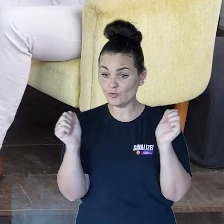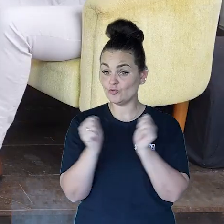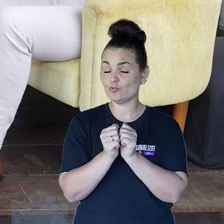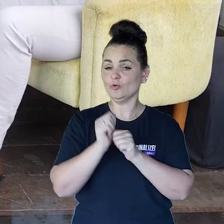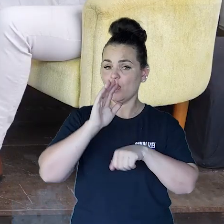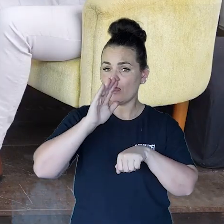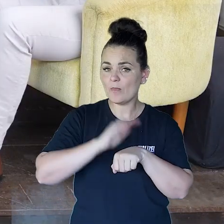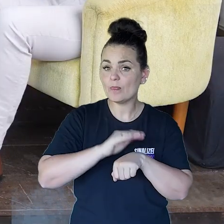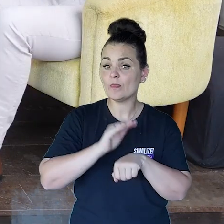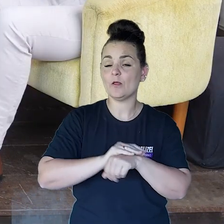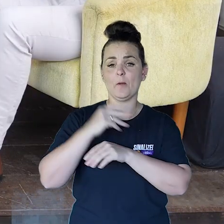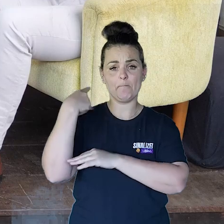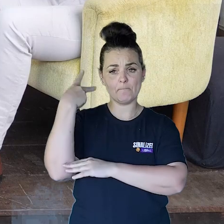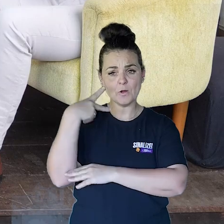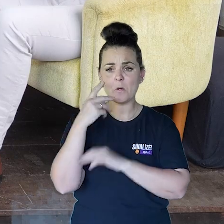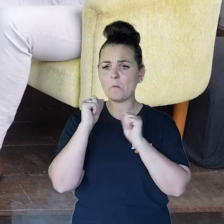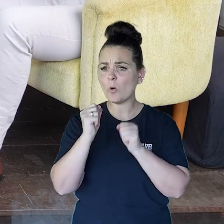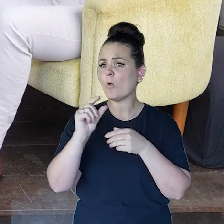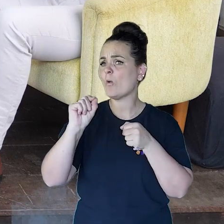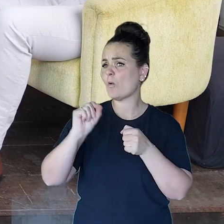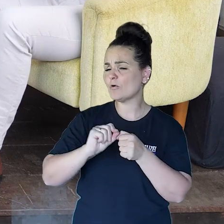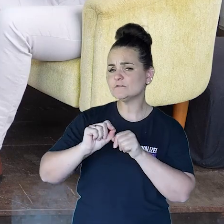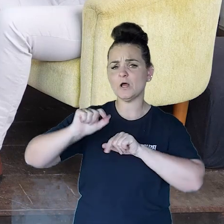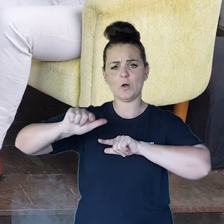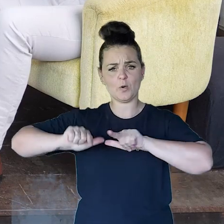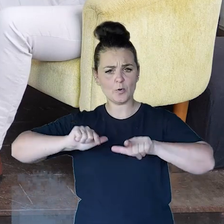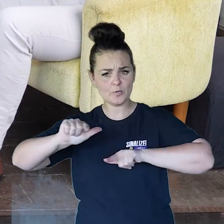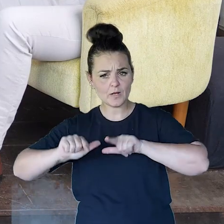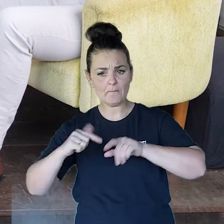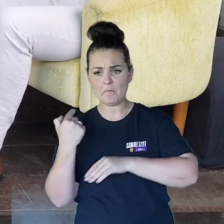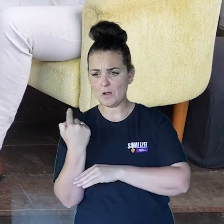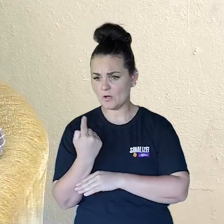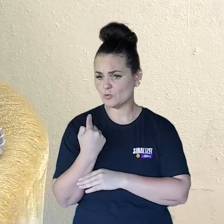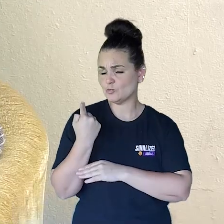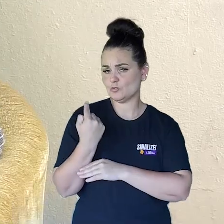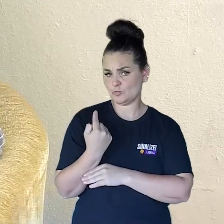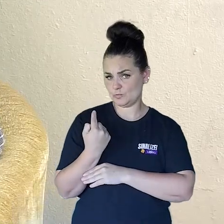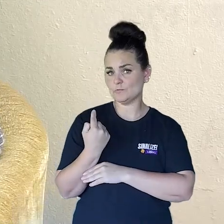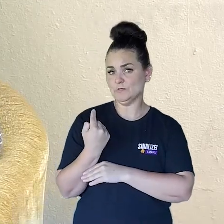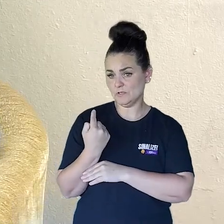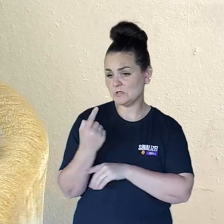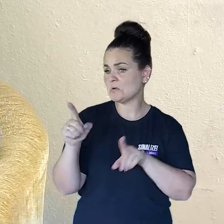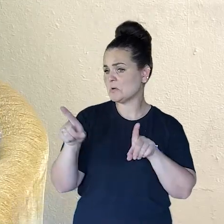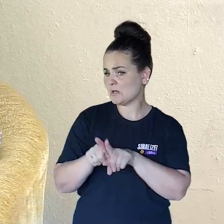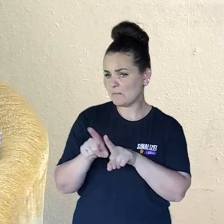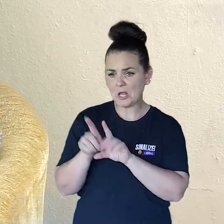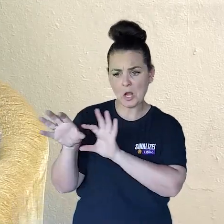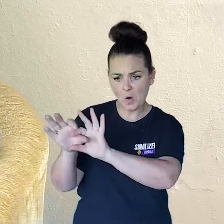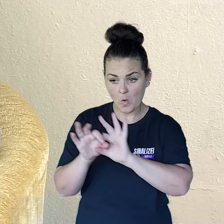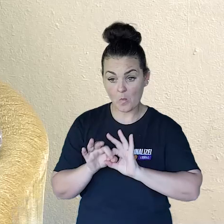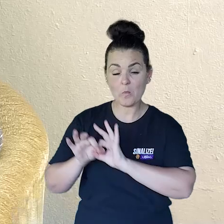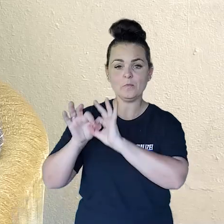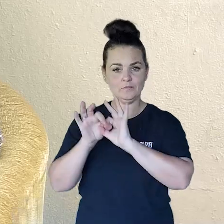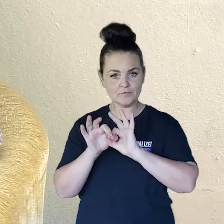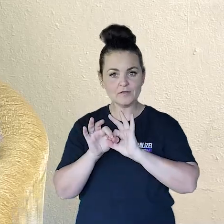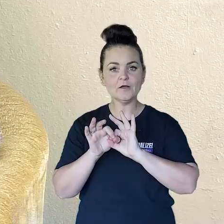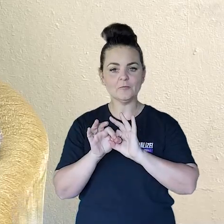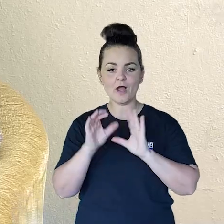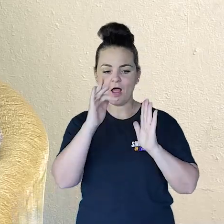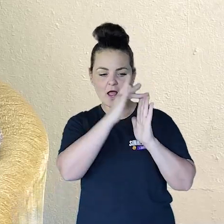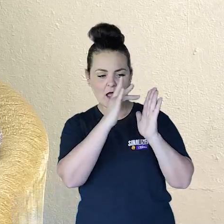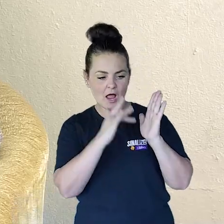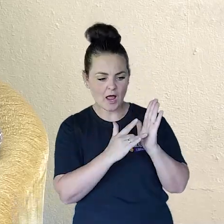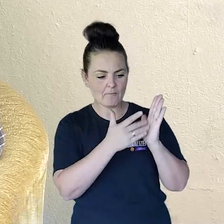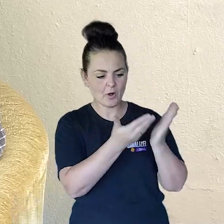essa autonomia dos vereadores, com este poder trabalhar por parte dos vereadores todas as pautas que nos chegam